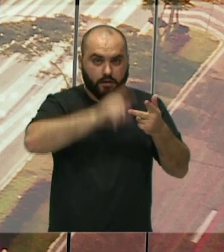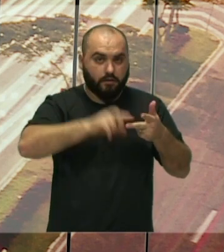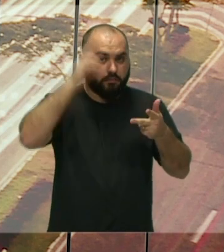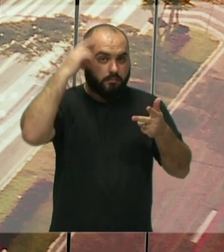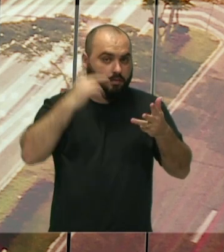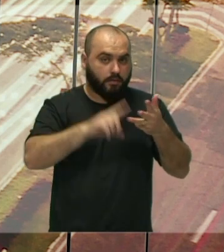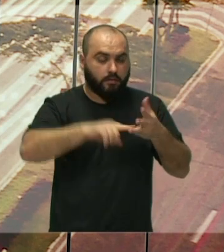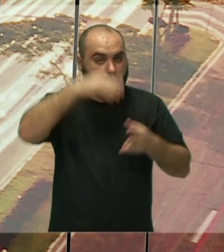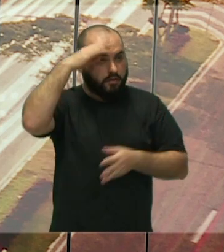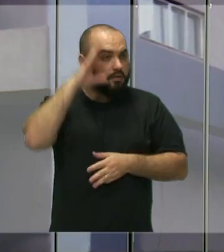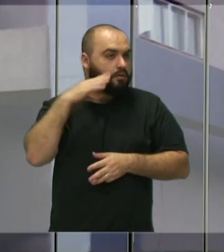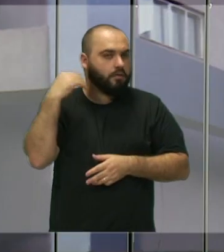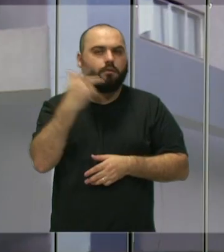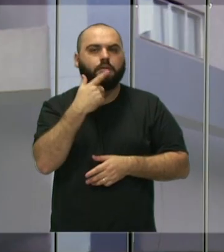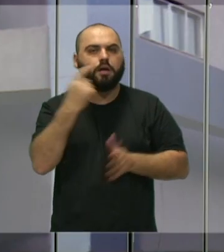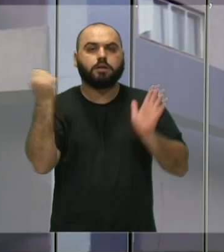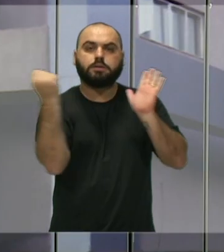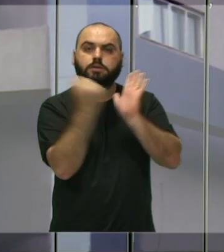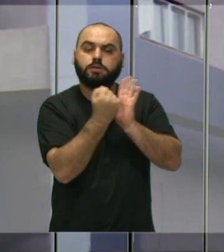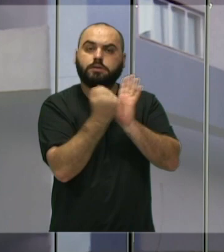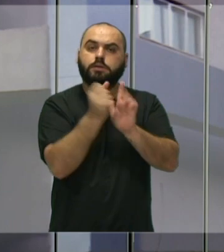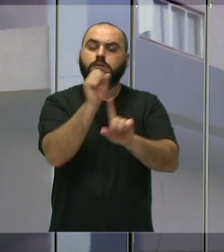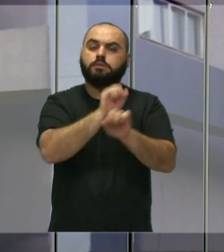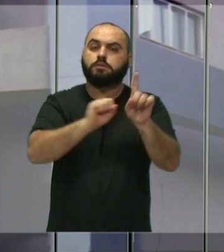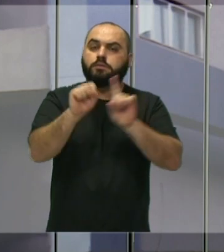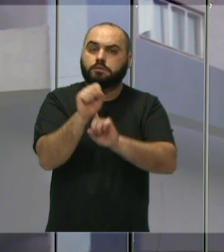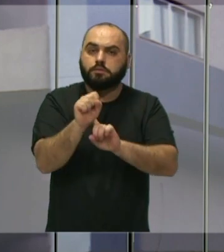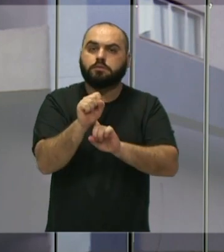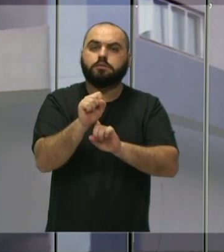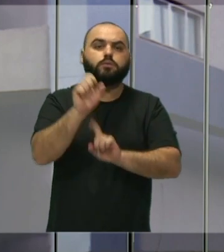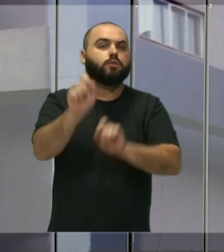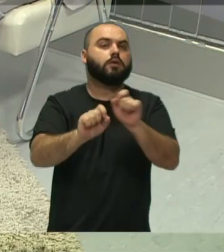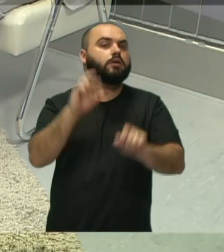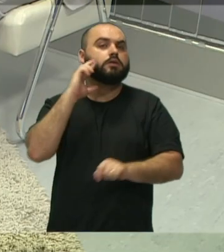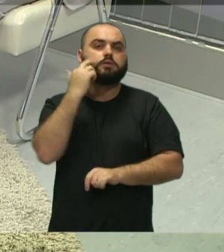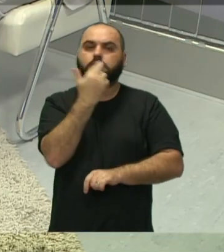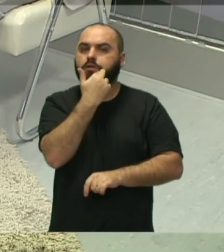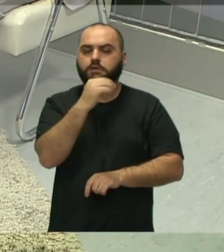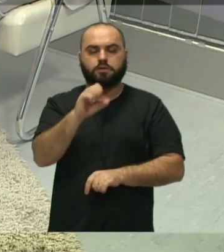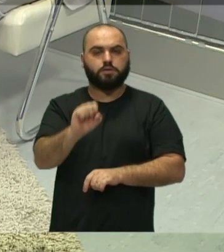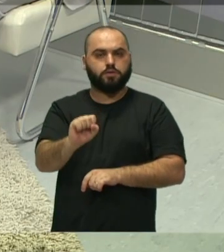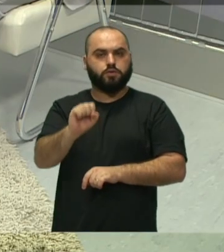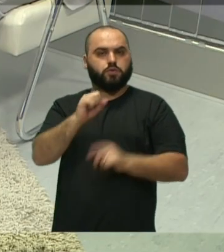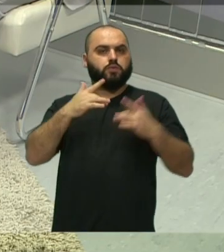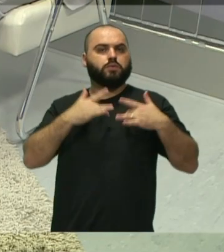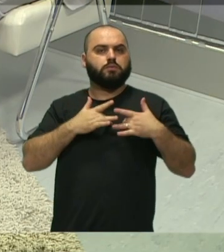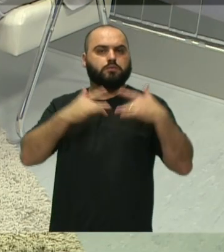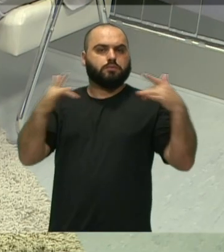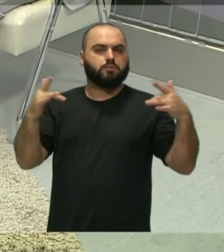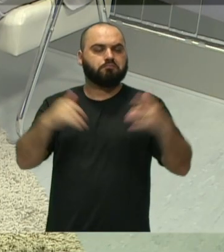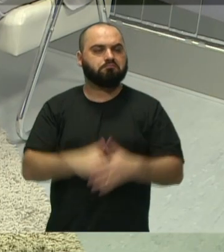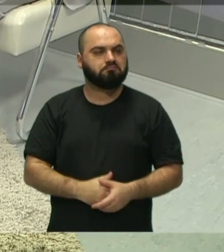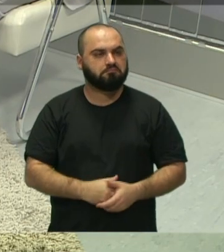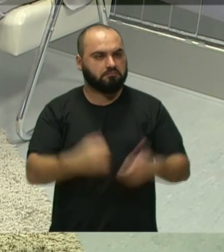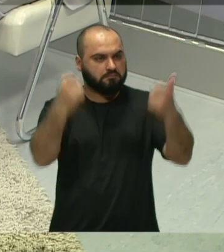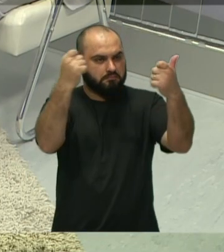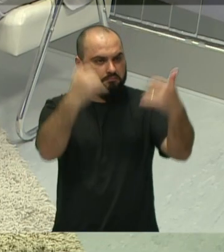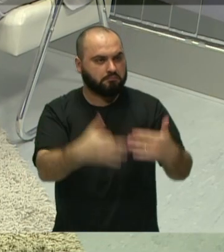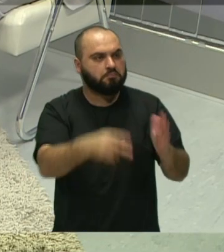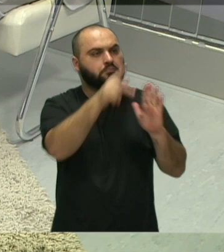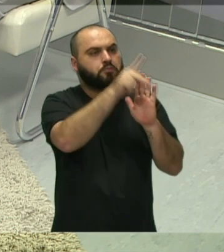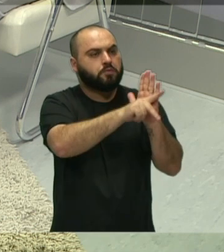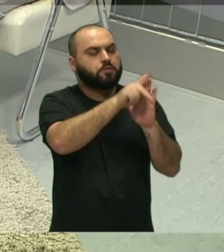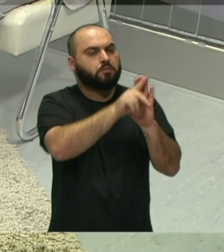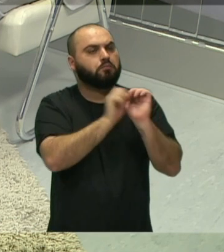o programa Selo Social Restaurante Solidário. Como esse projeto poderia funcionar no município e